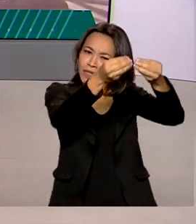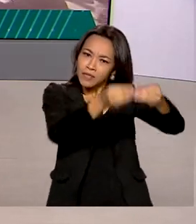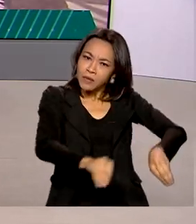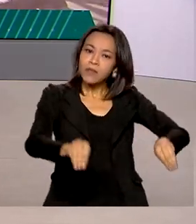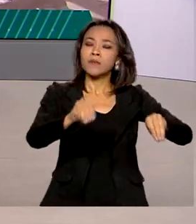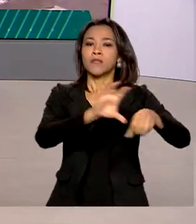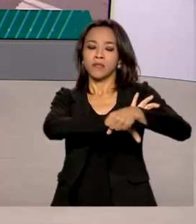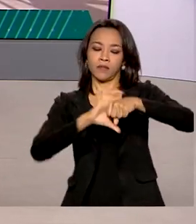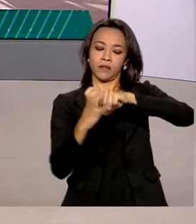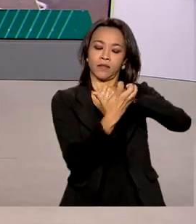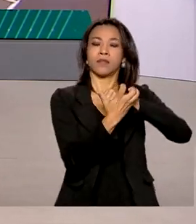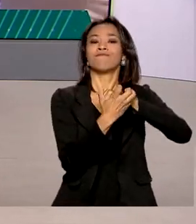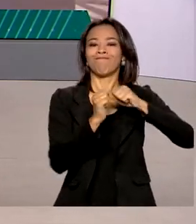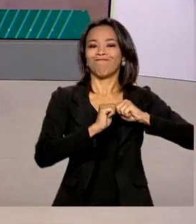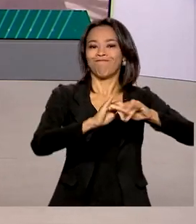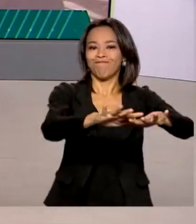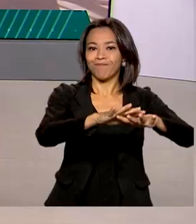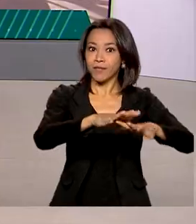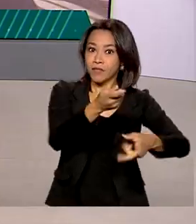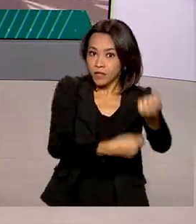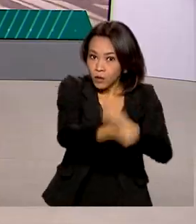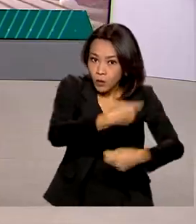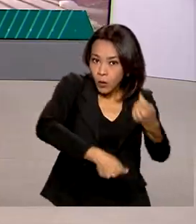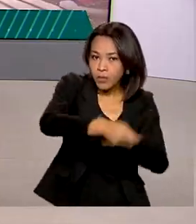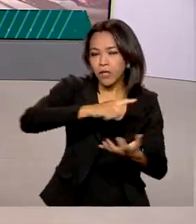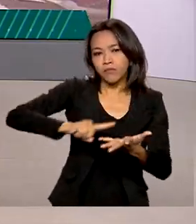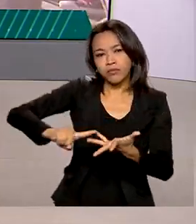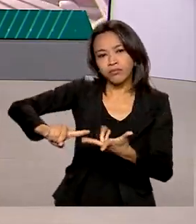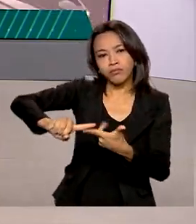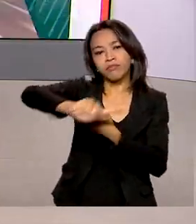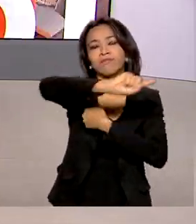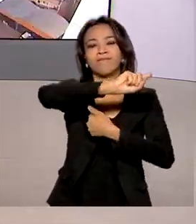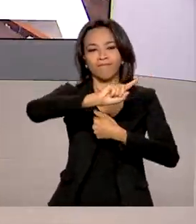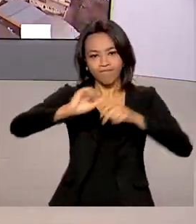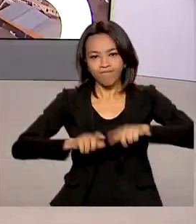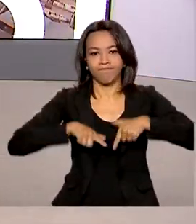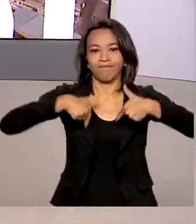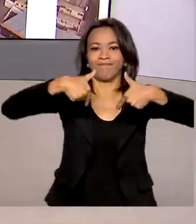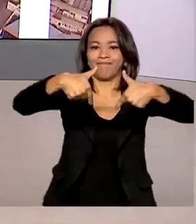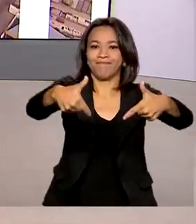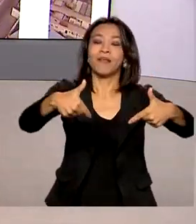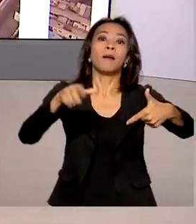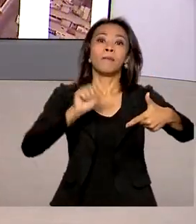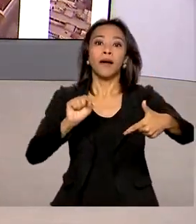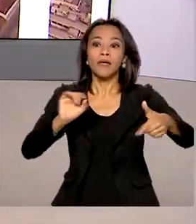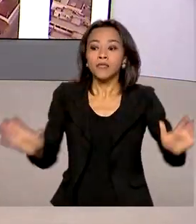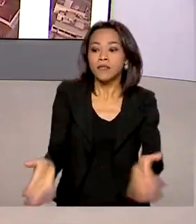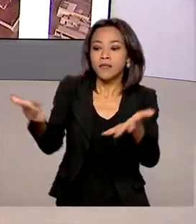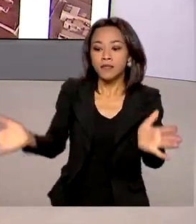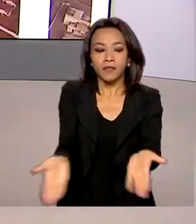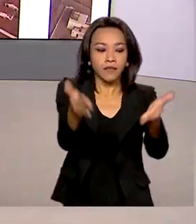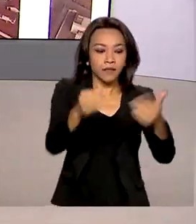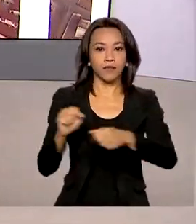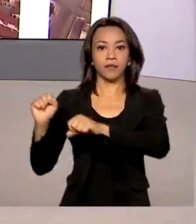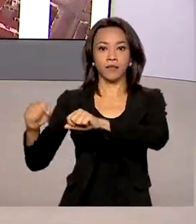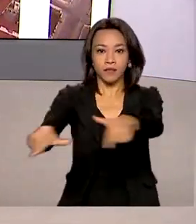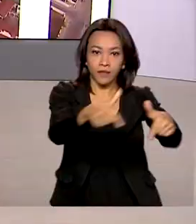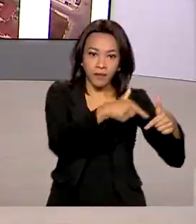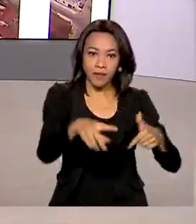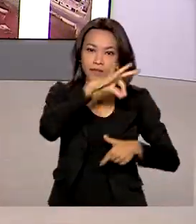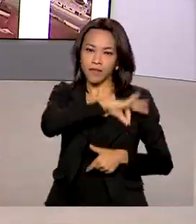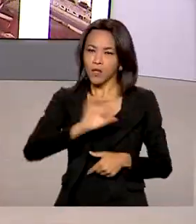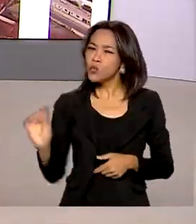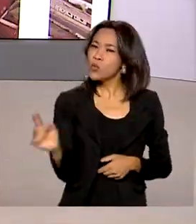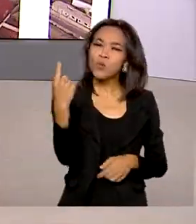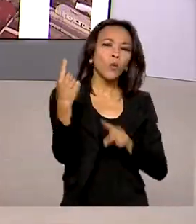-19 na economia, uma série de ações foram colocadas em prática para incentivar a geração de emprego e renda. Uma